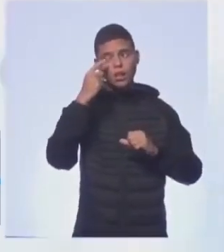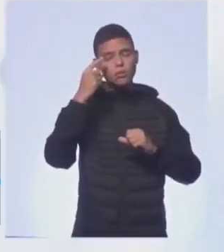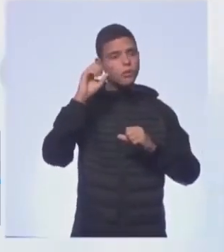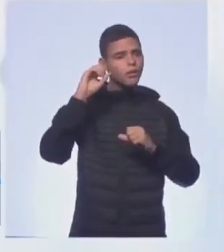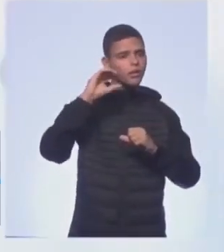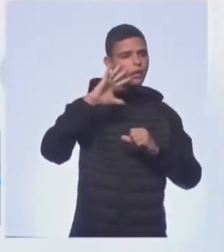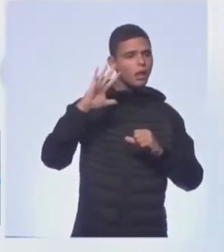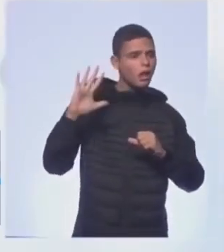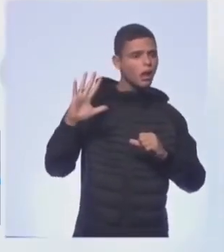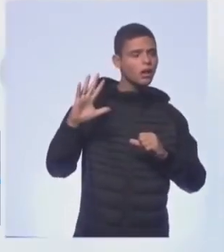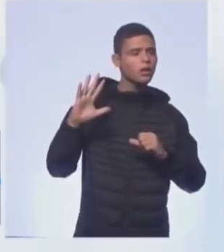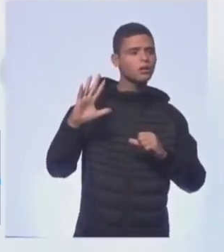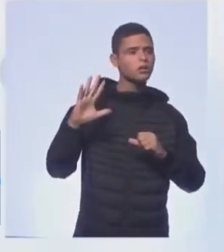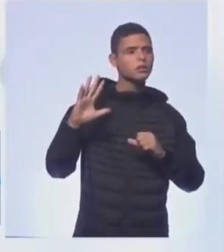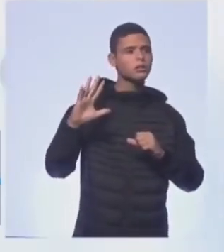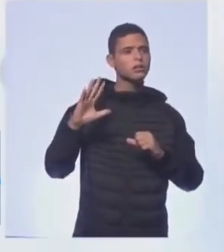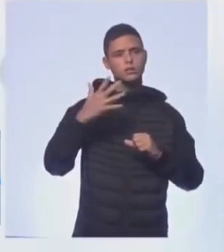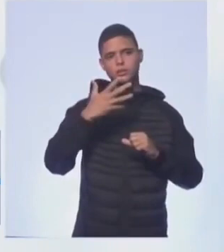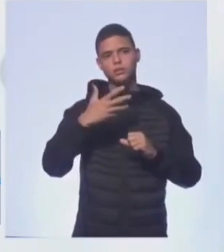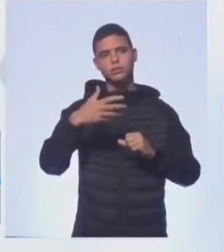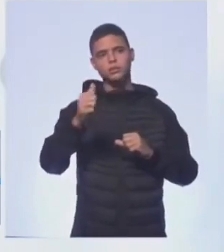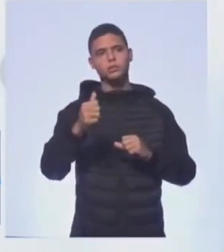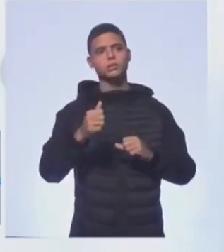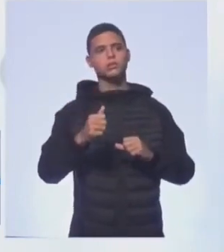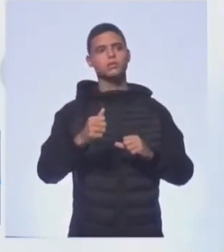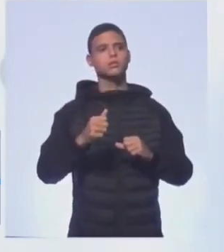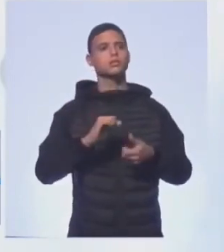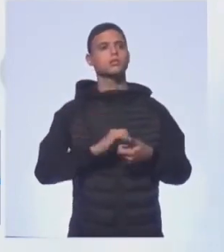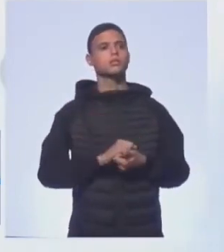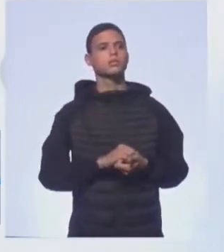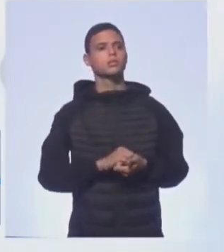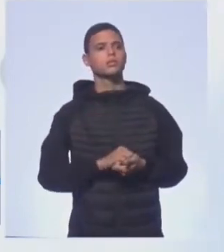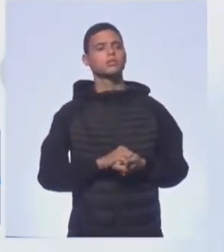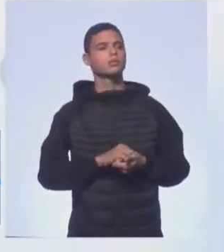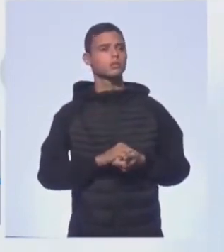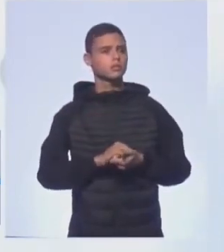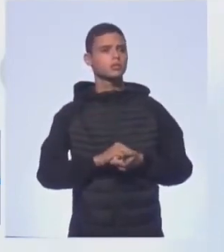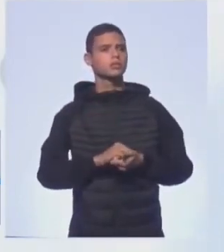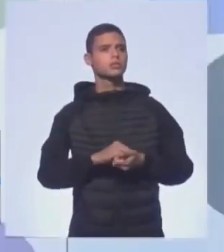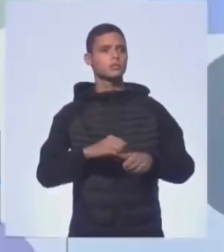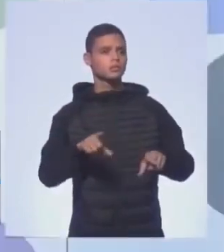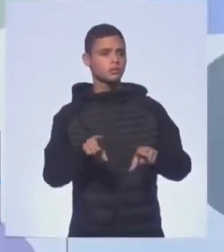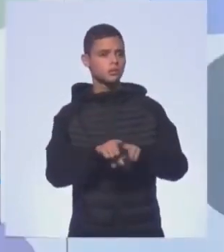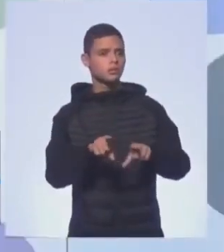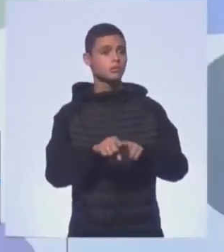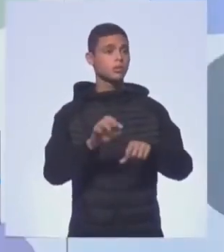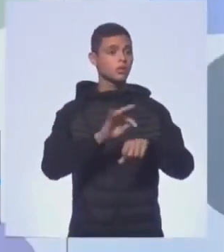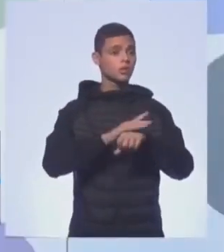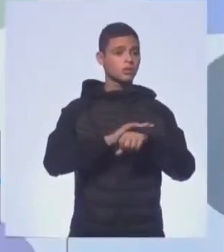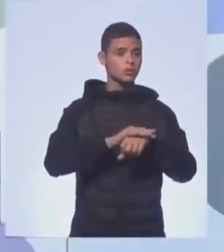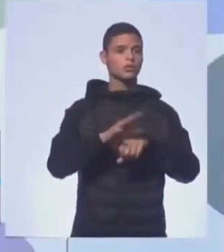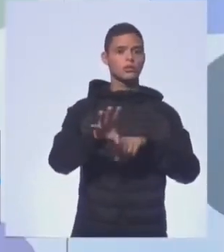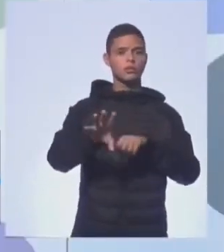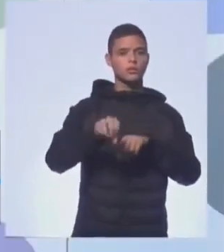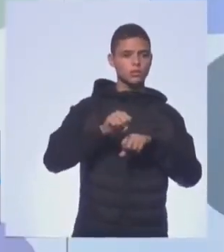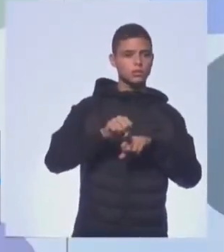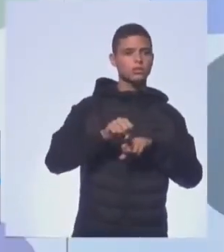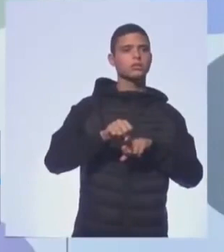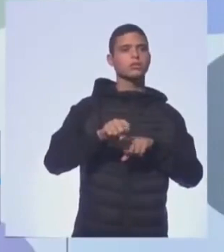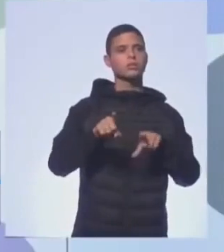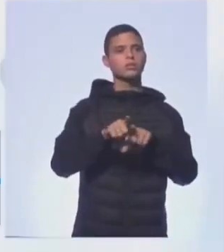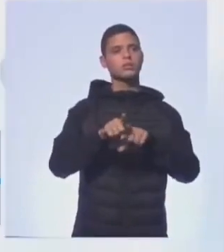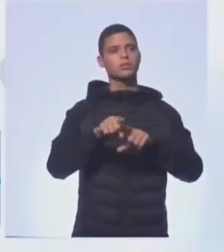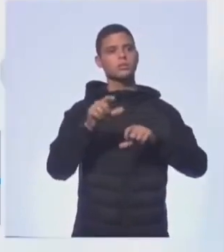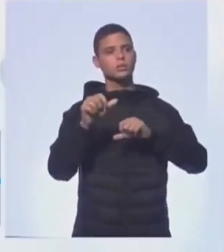seria a melhor das hipóteses, né? E tantas outras coisas que poderiam acontecer. Adquirir uma doença, né? Adquirir uma doença, genética.